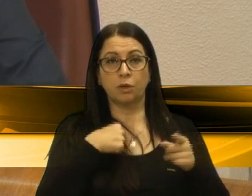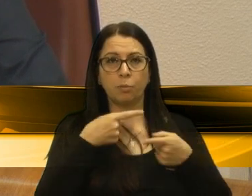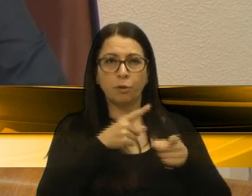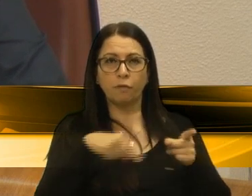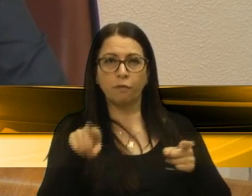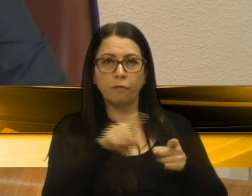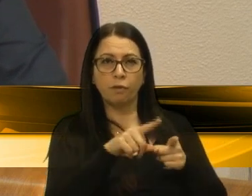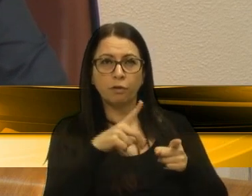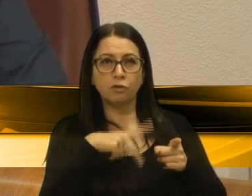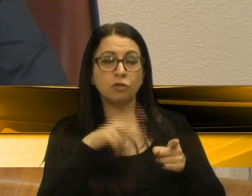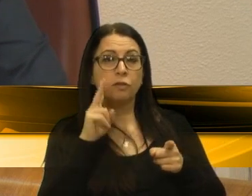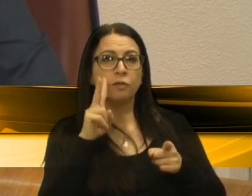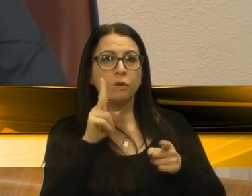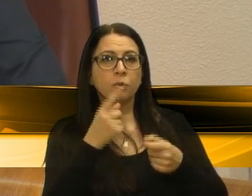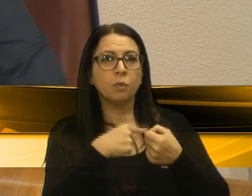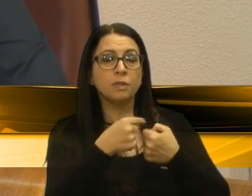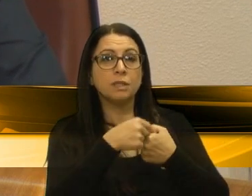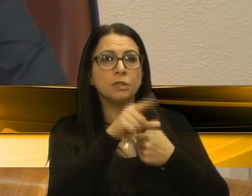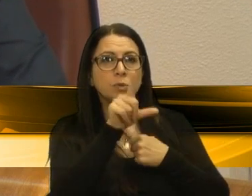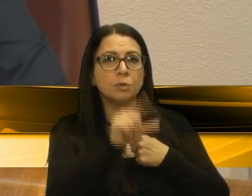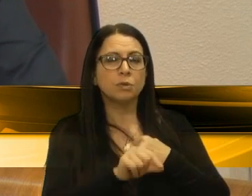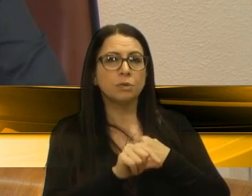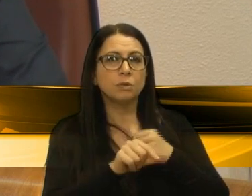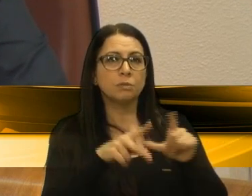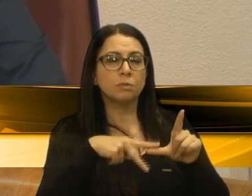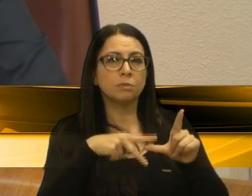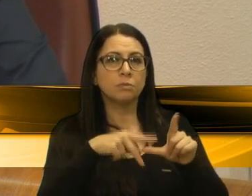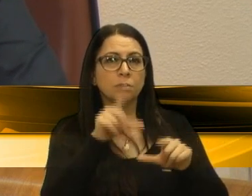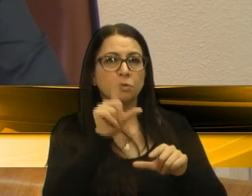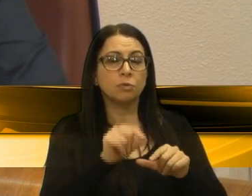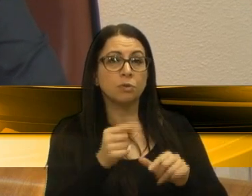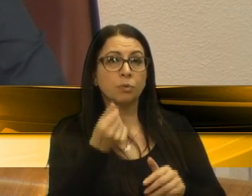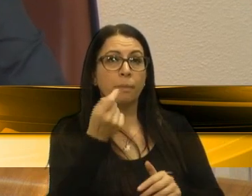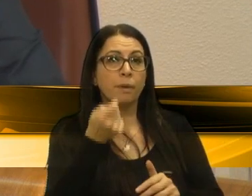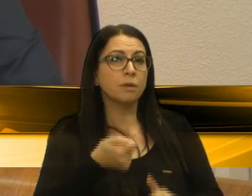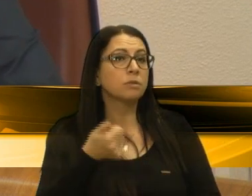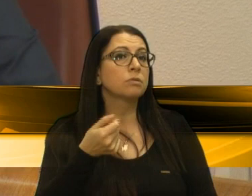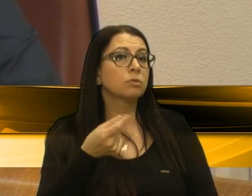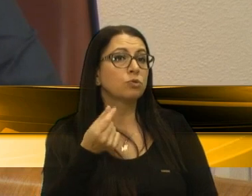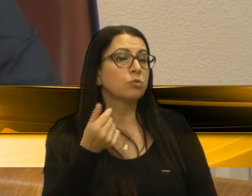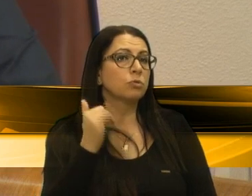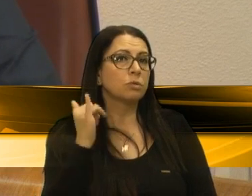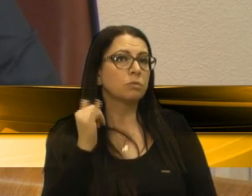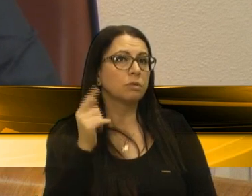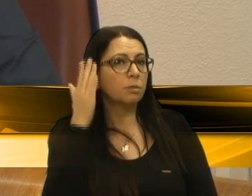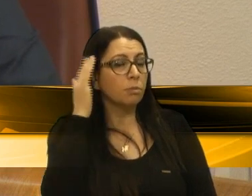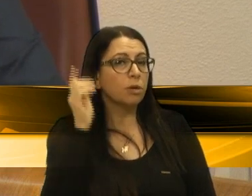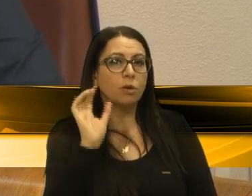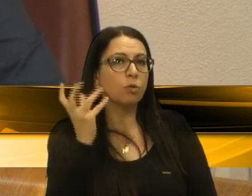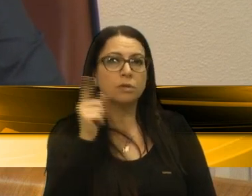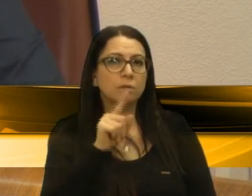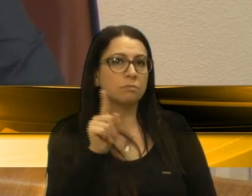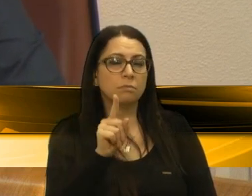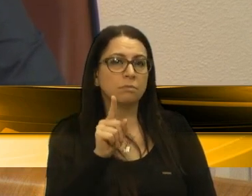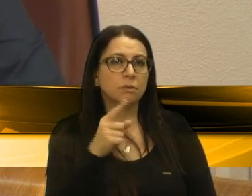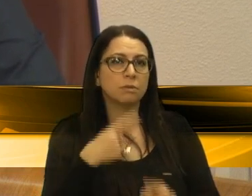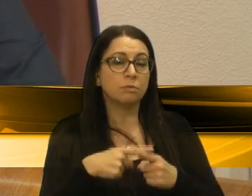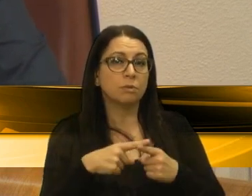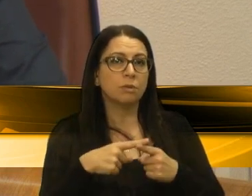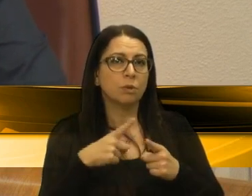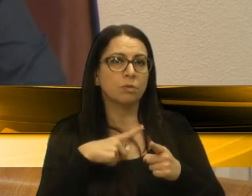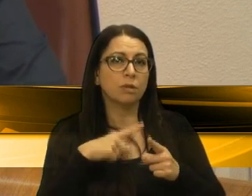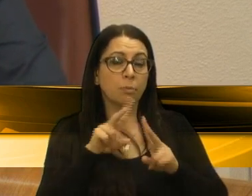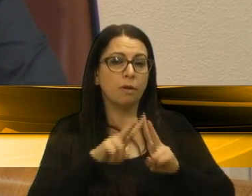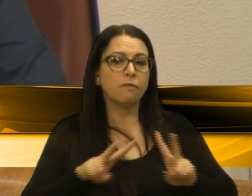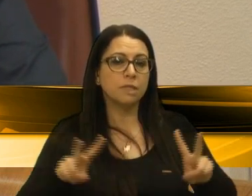para que a gente veja qual cidade reduziu gratuidades e reduziu a tarifa. E sabe por que não acontece isso, vereadores? Porque eu também tenho uma